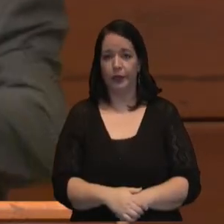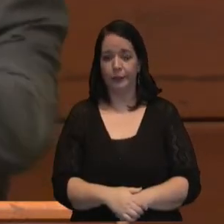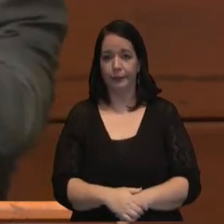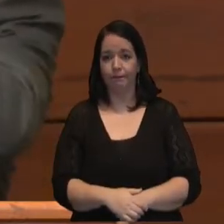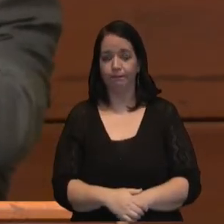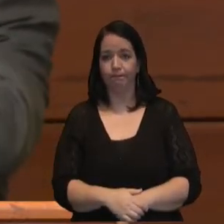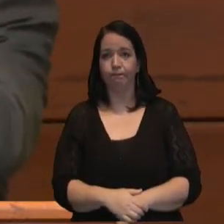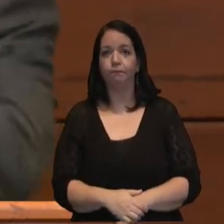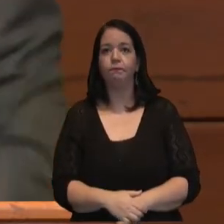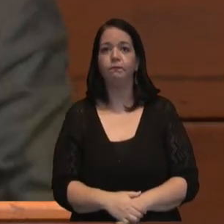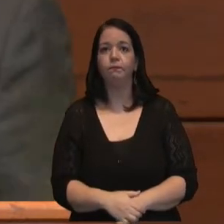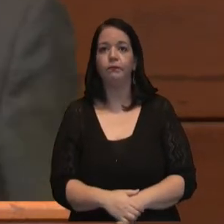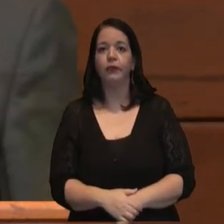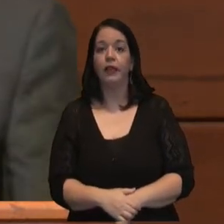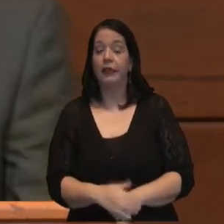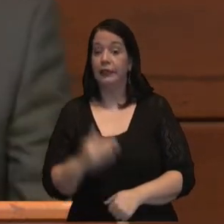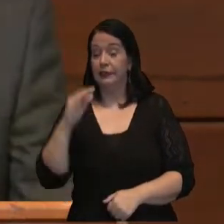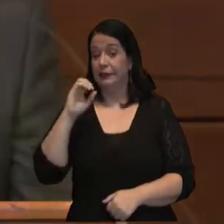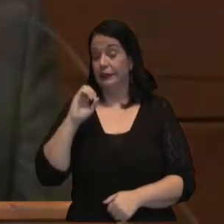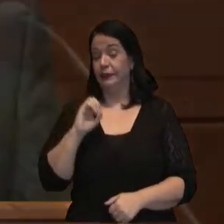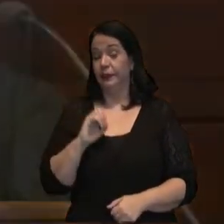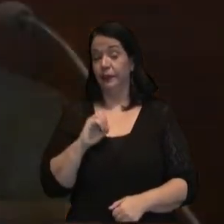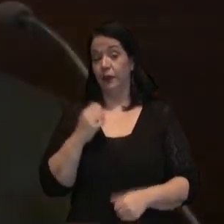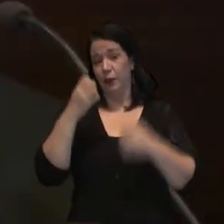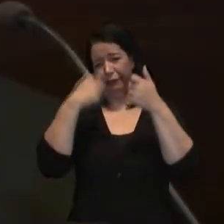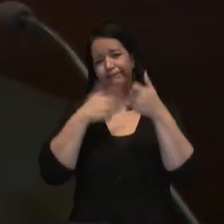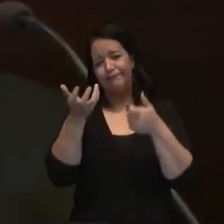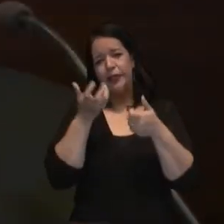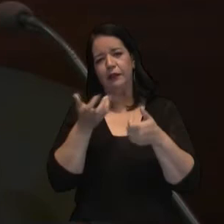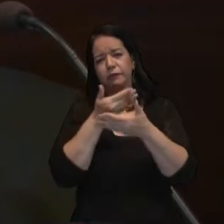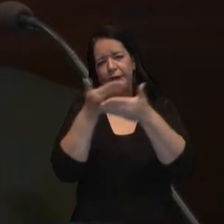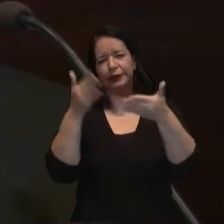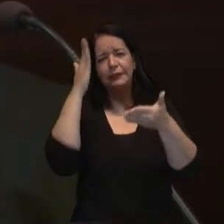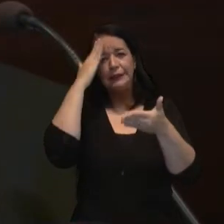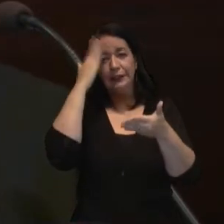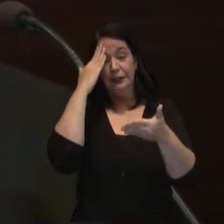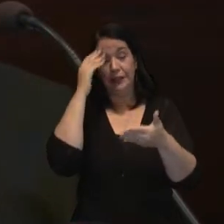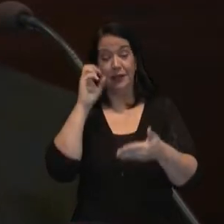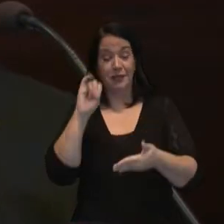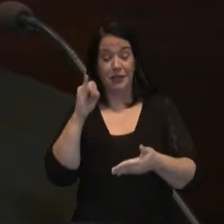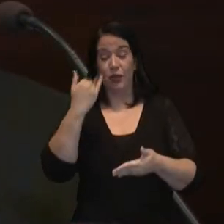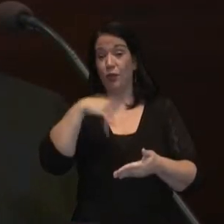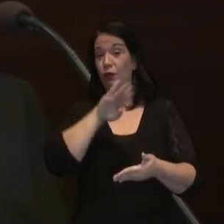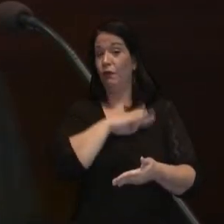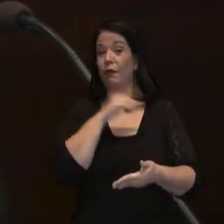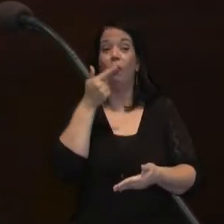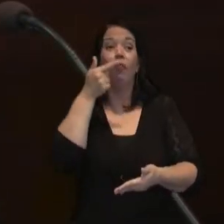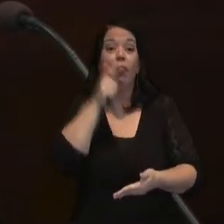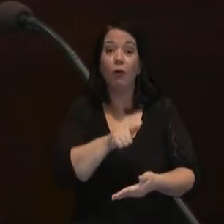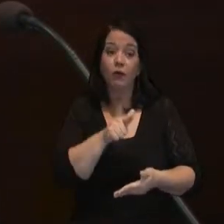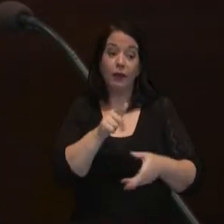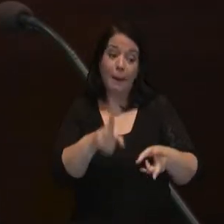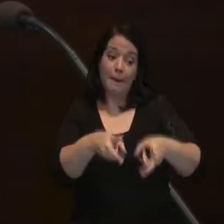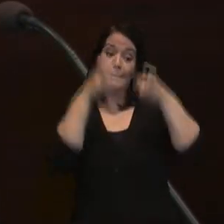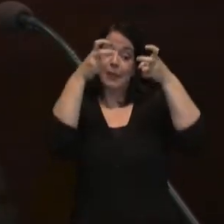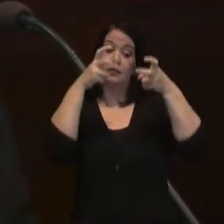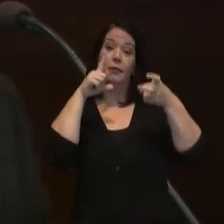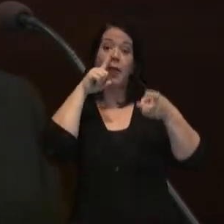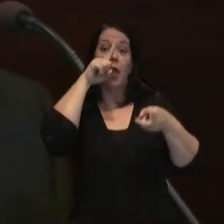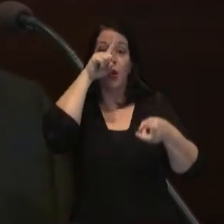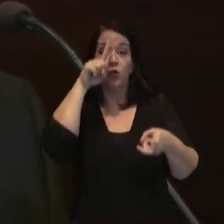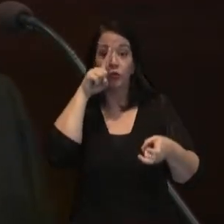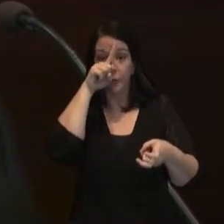e de uma perspectiva correta, ela pode matar, ela pode tirar a sua vida. E eu